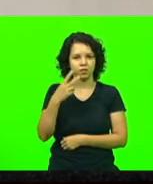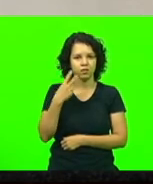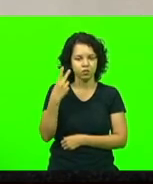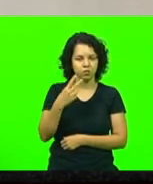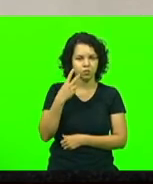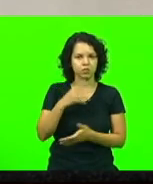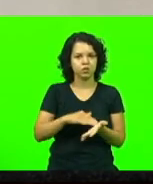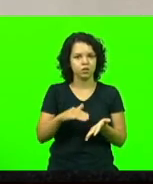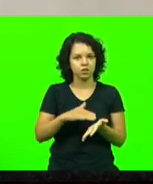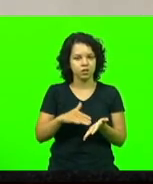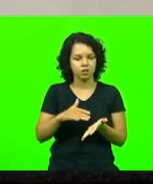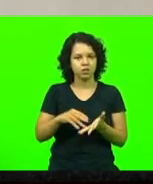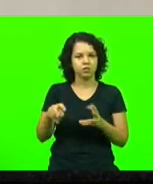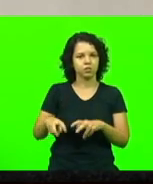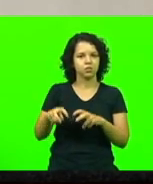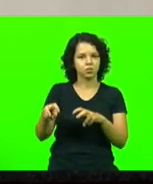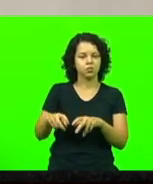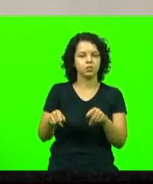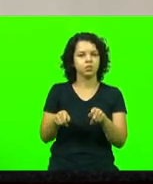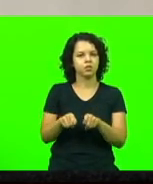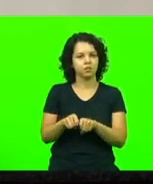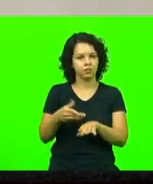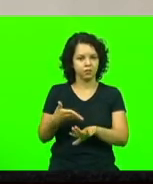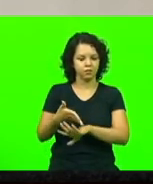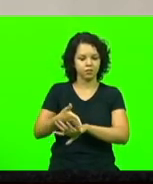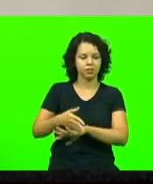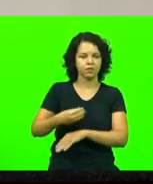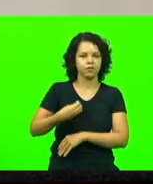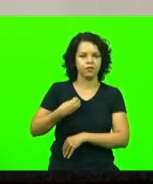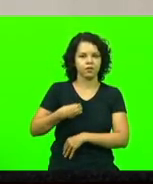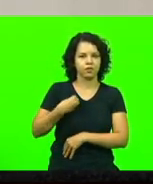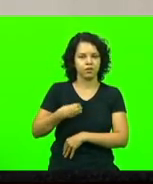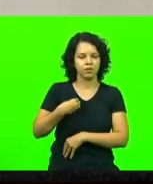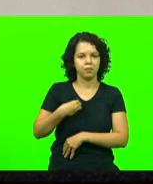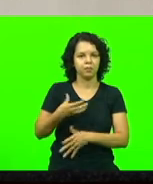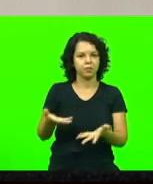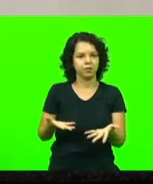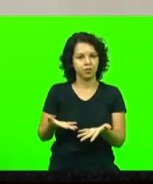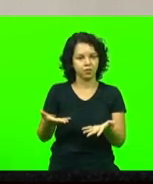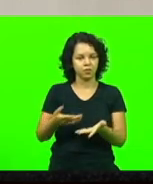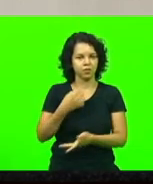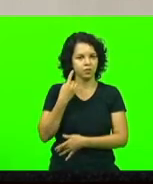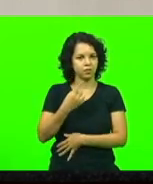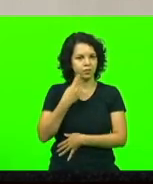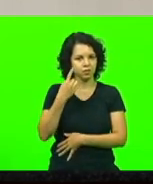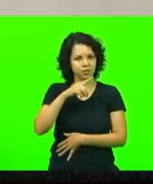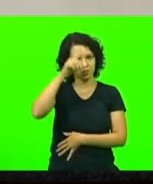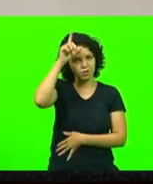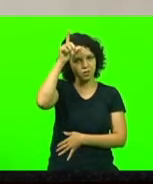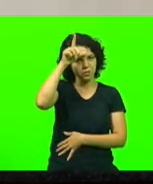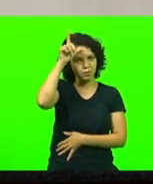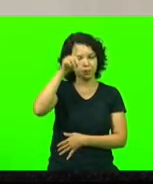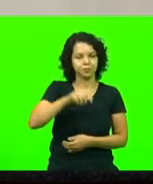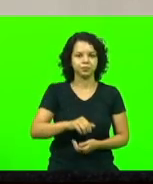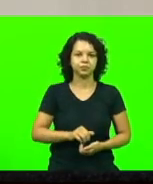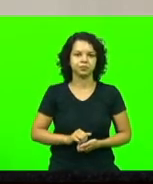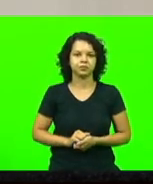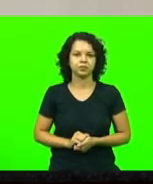da Agricultura, que se fazem presente na casa. Com a palavra, deputado Sargento Lima.